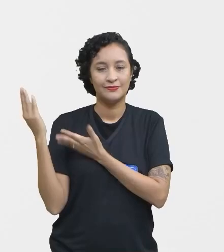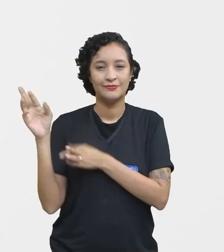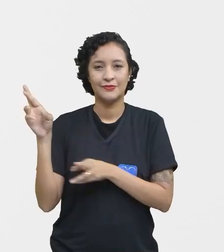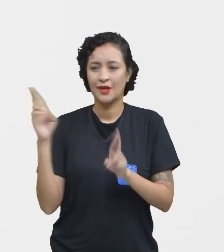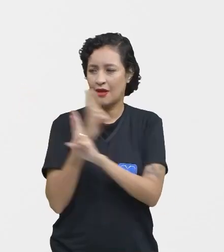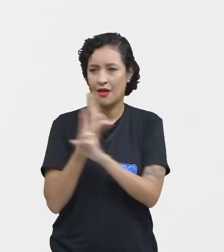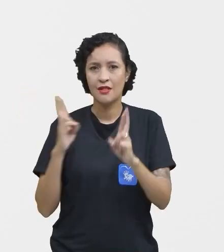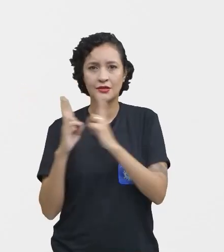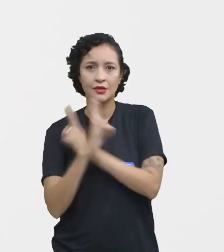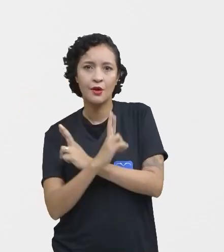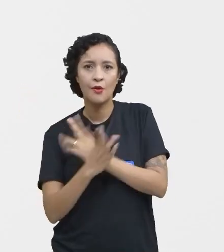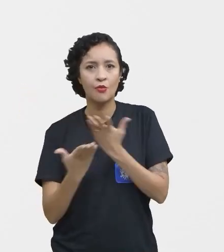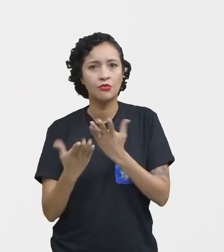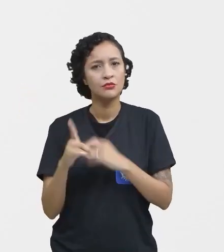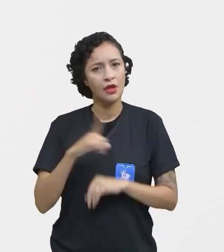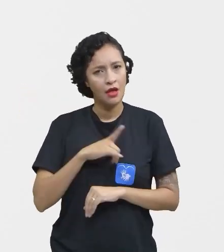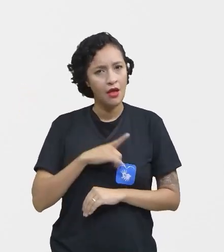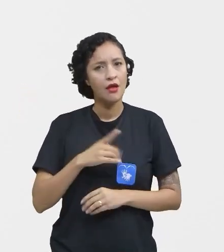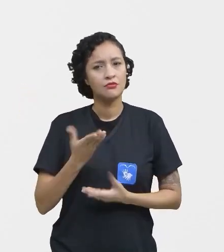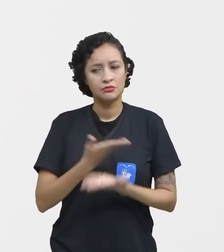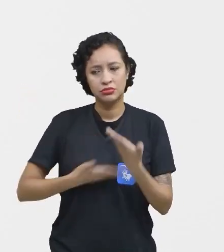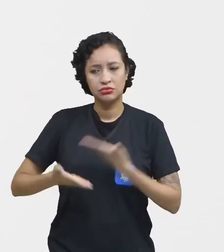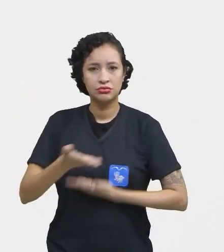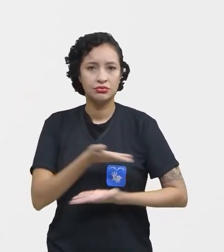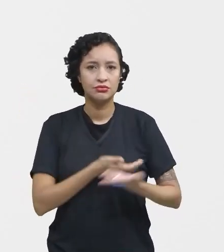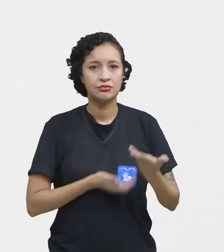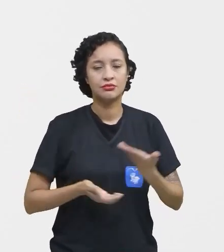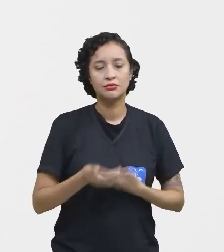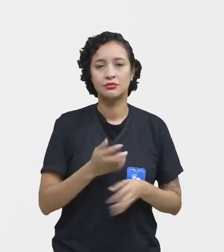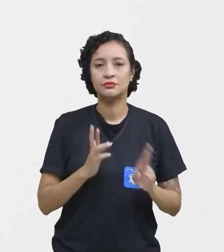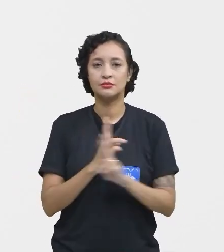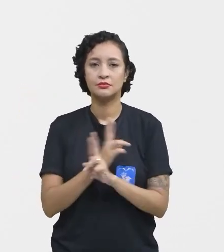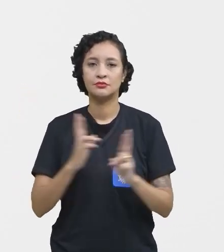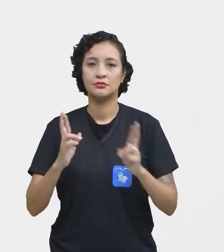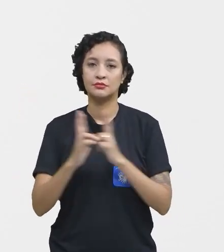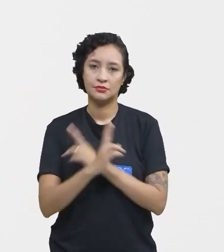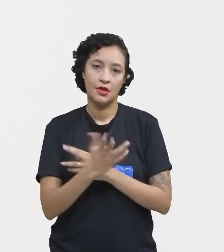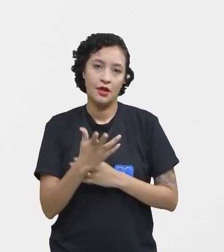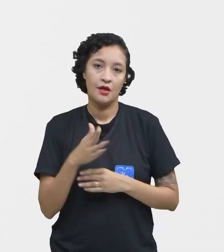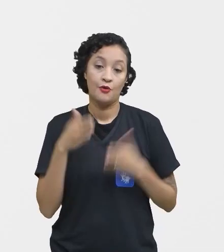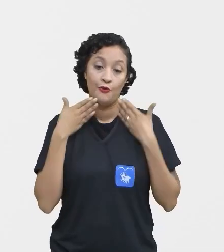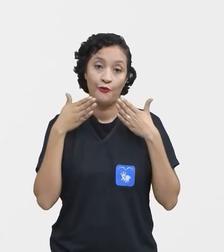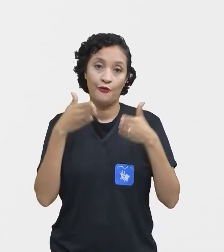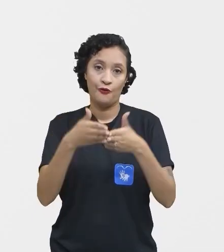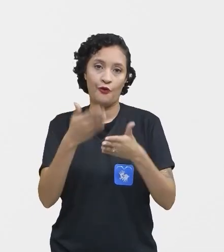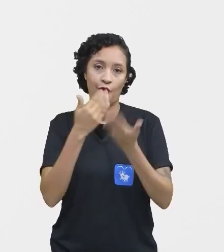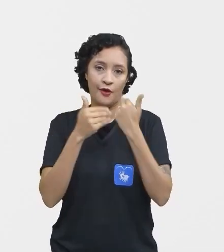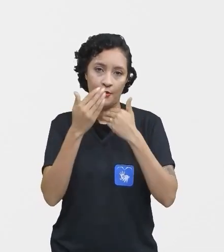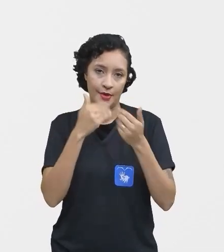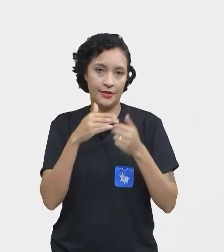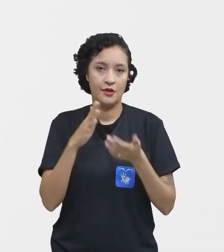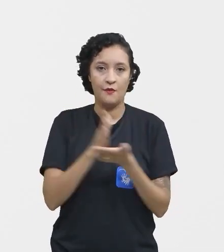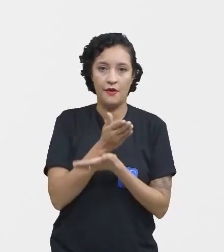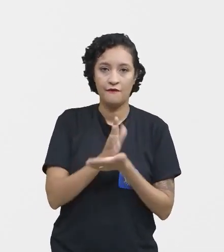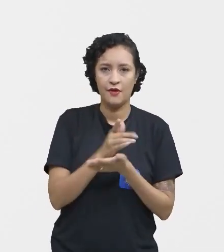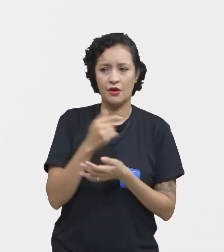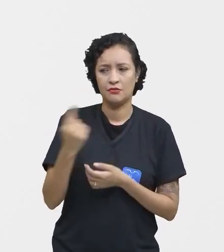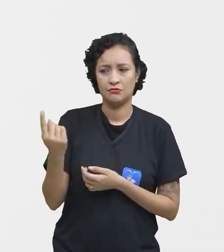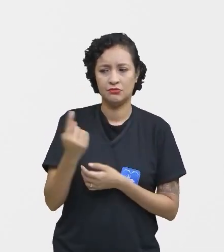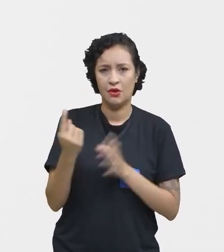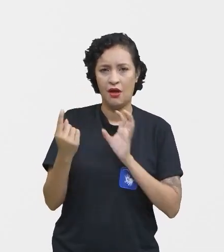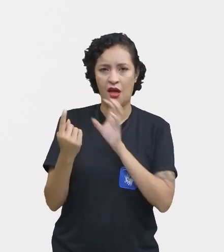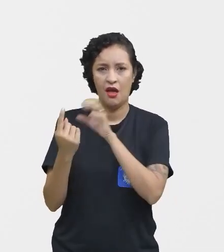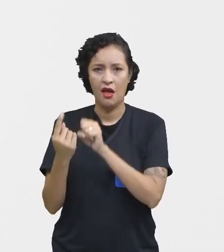muitas relações, são muitos animais, né? Um se relaciona com o outro em questão de alimentação. Um se alimenta do outro, aí vem o outro se alimenta